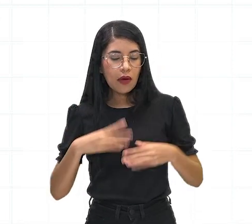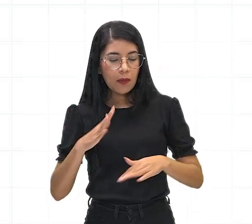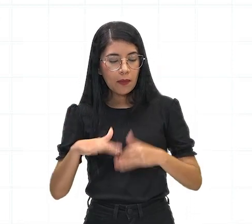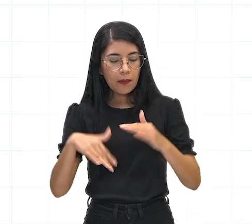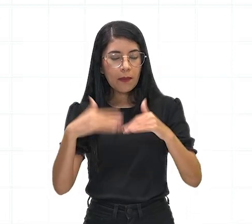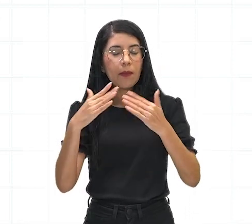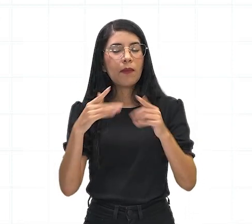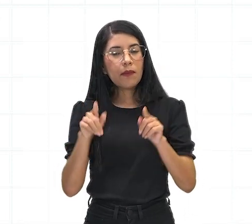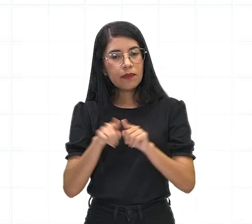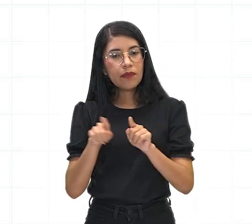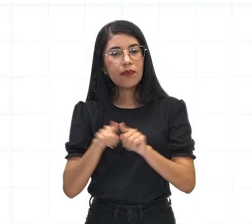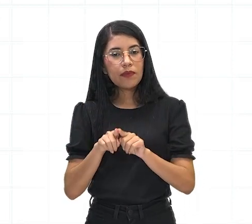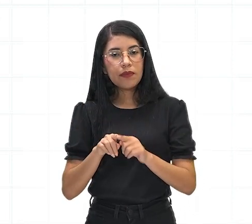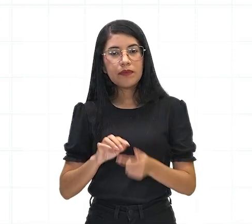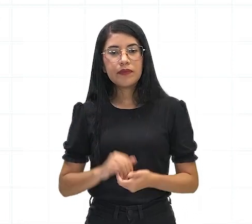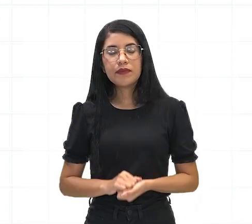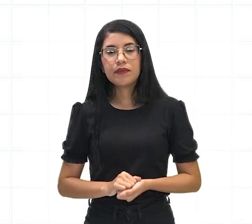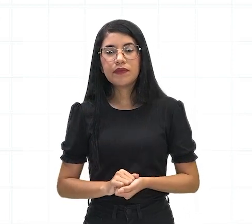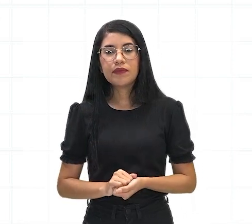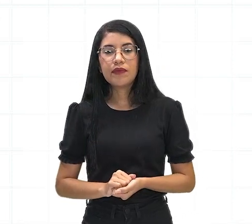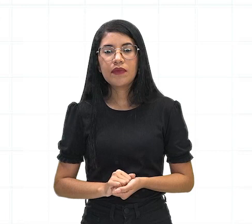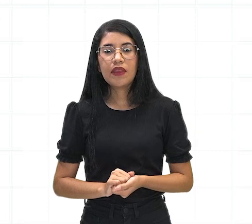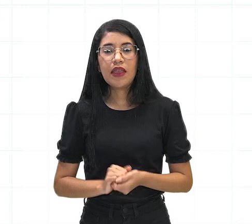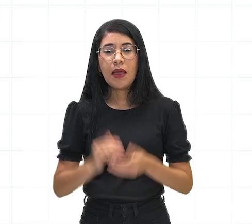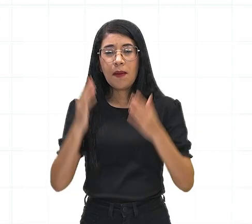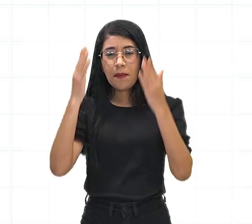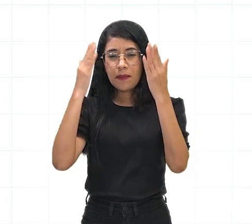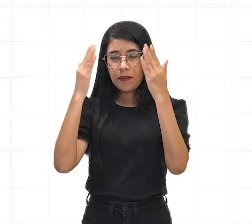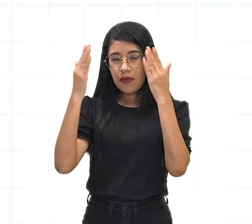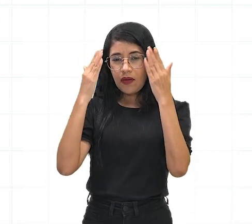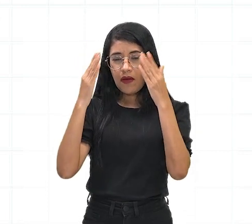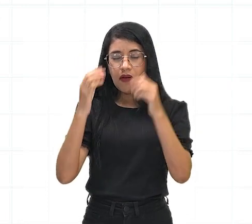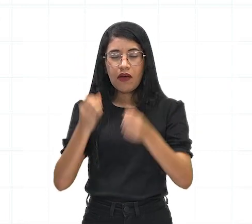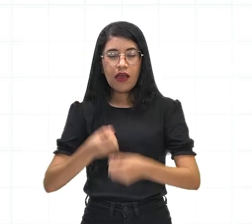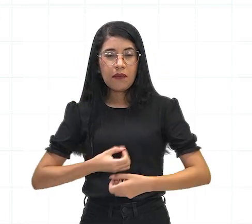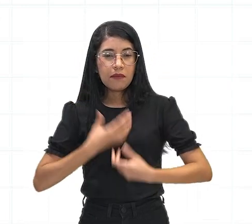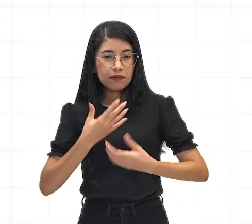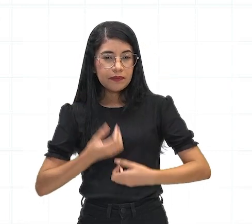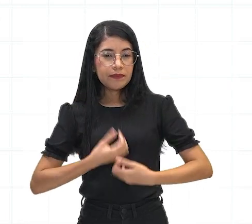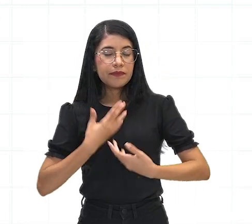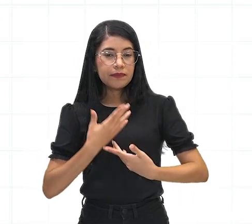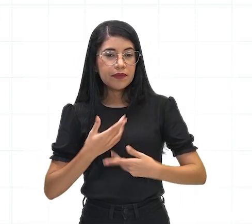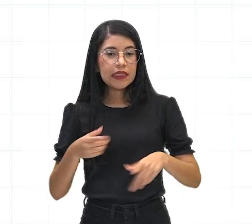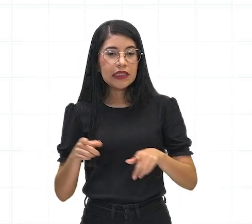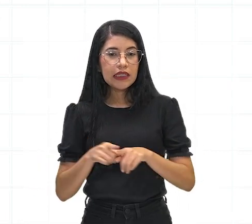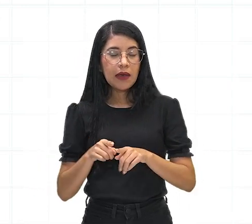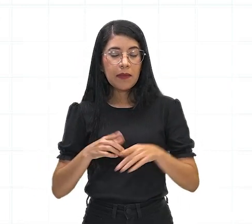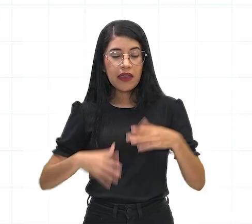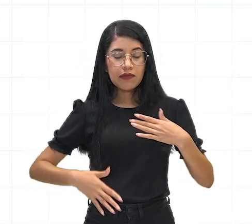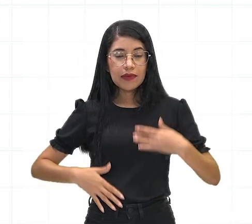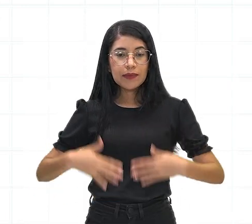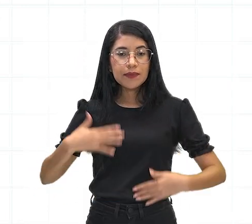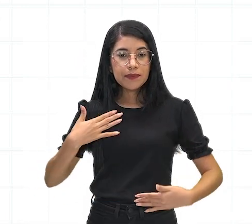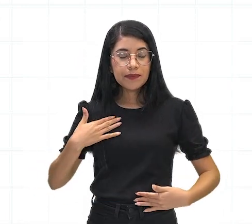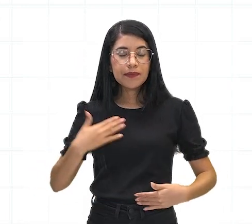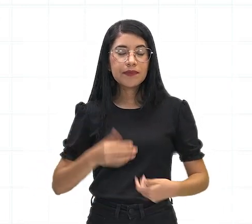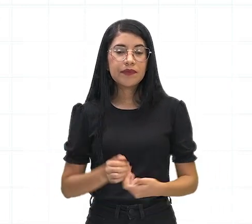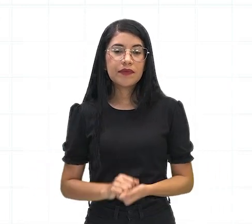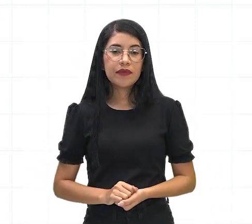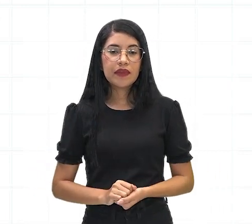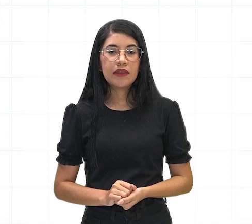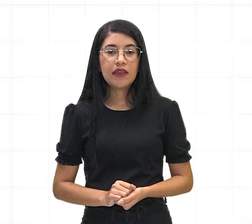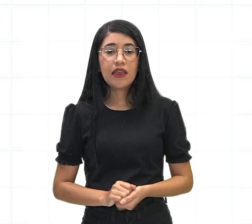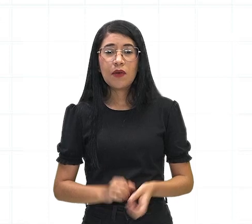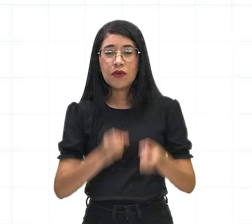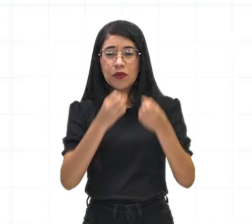né, possa se desenvolver da melhor forma possível, psicologicamente, emocionalmente e fisicamente, né? E